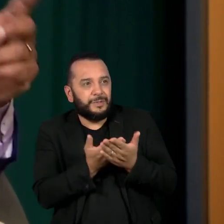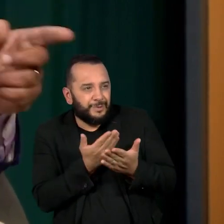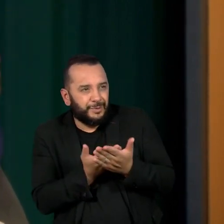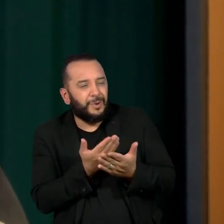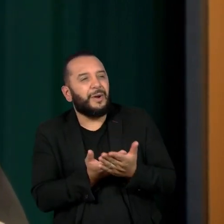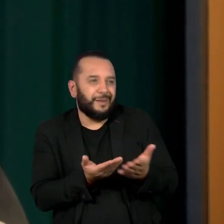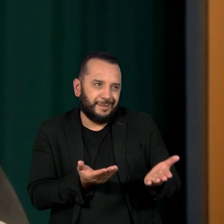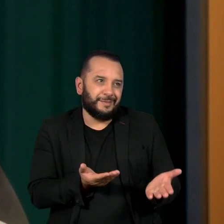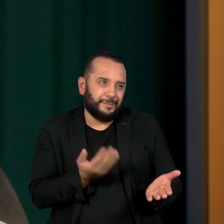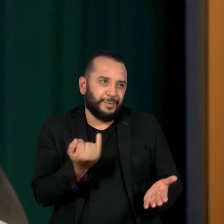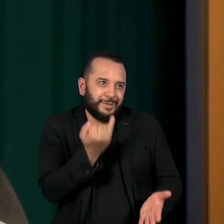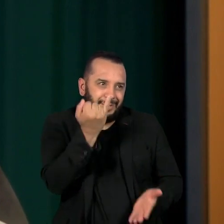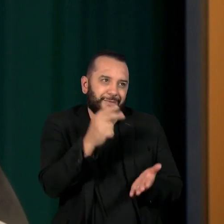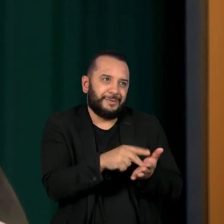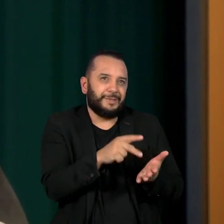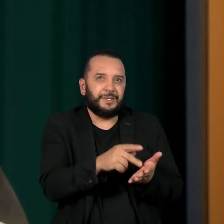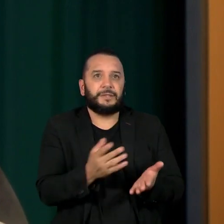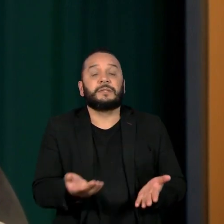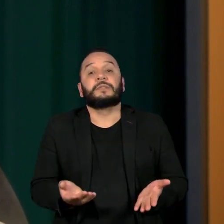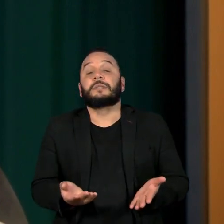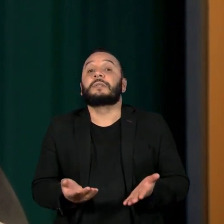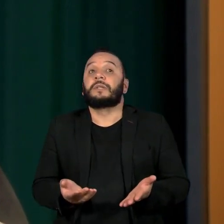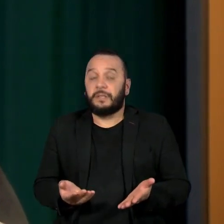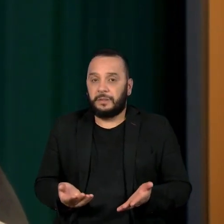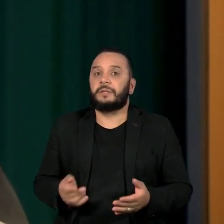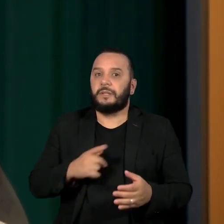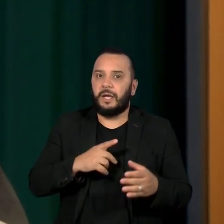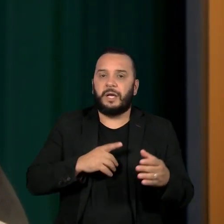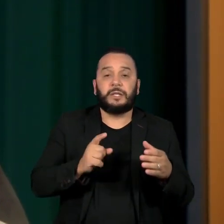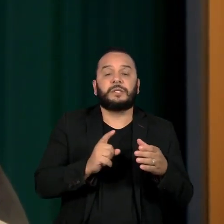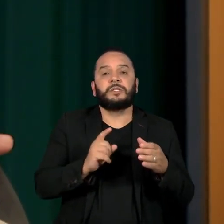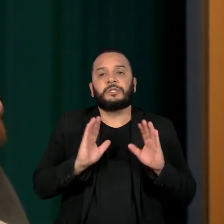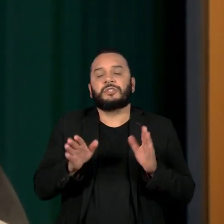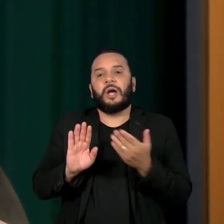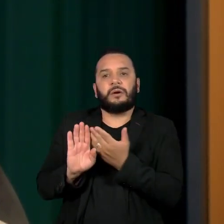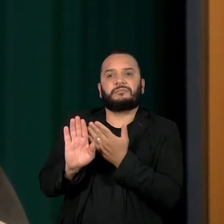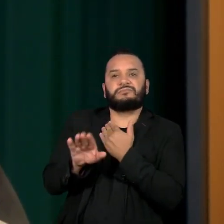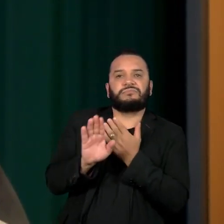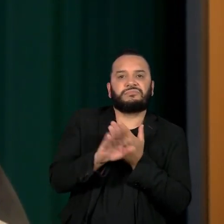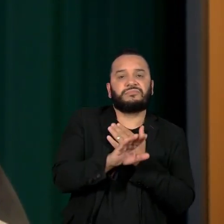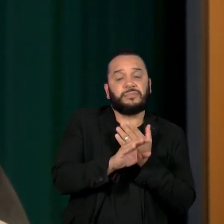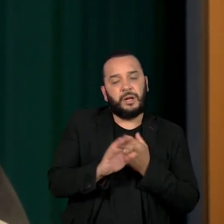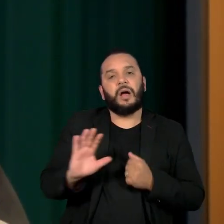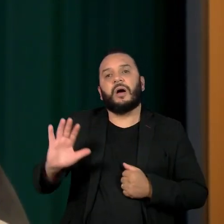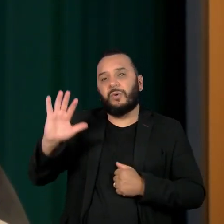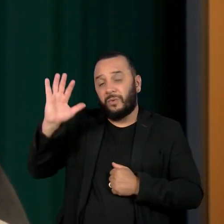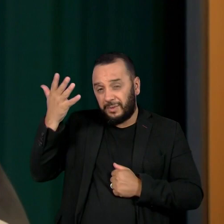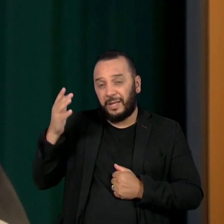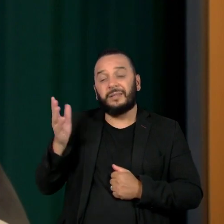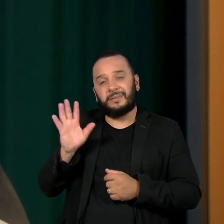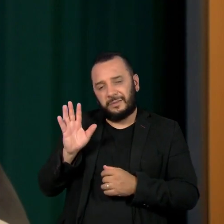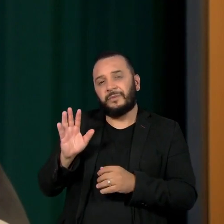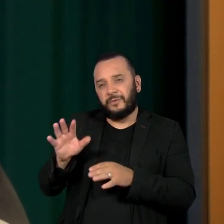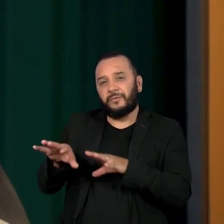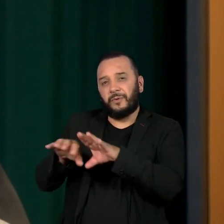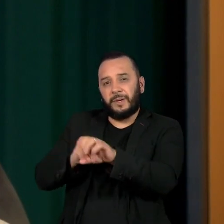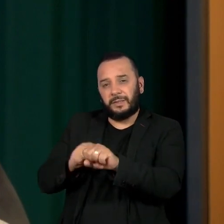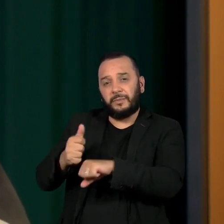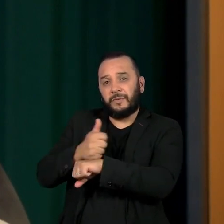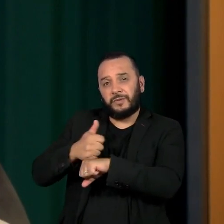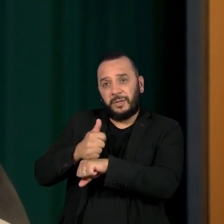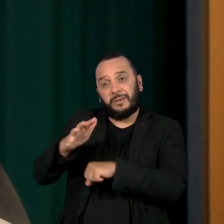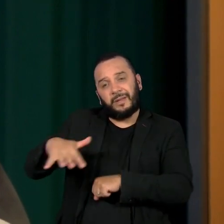ambiente escolar. E a exclusão acontece também durante a formação desses novos profissionais da área. Quem